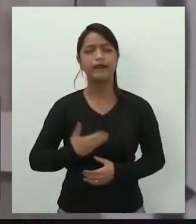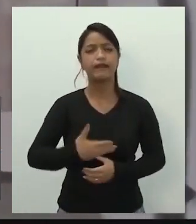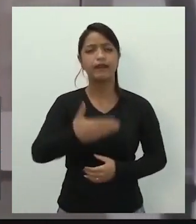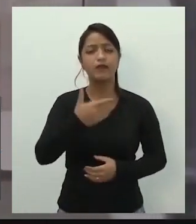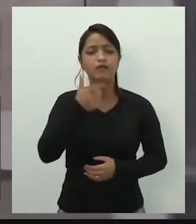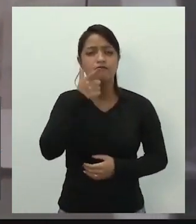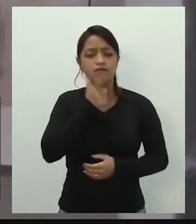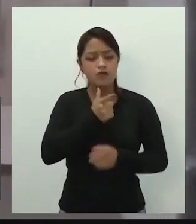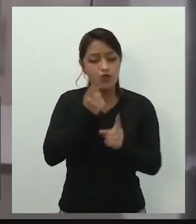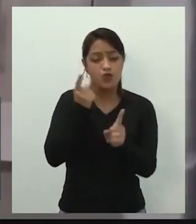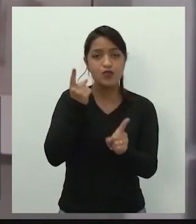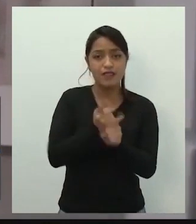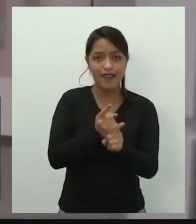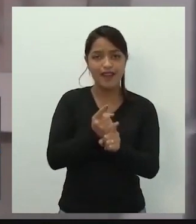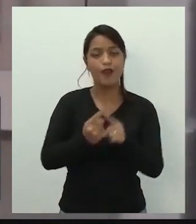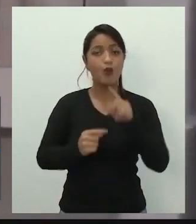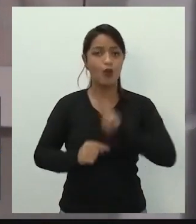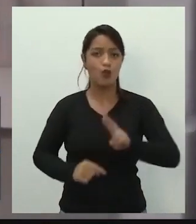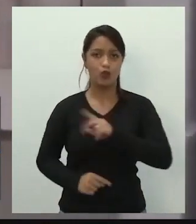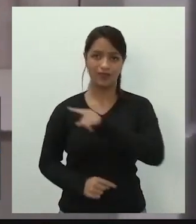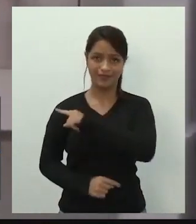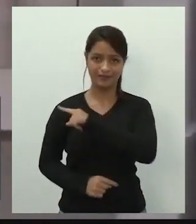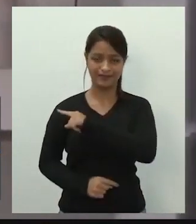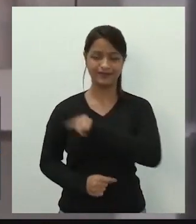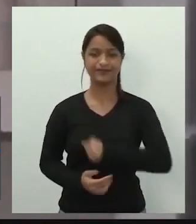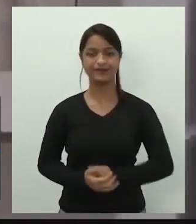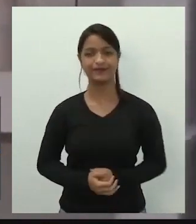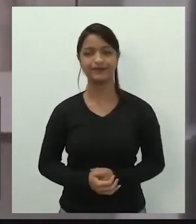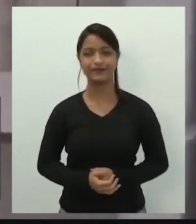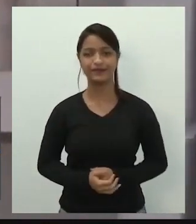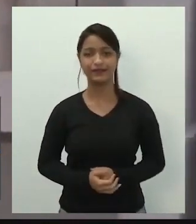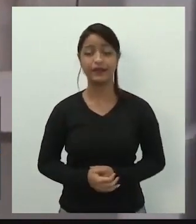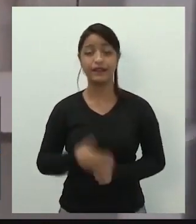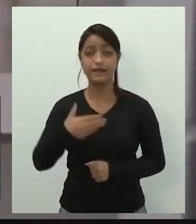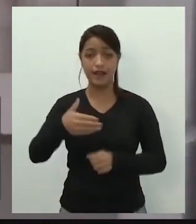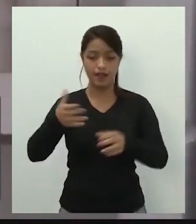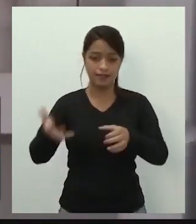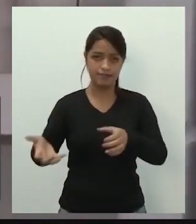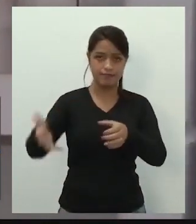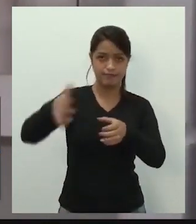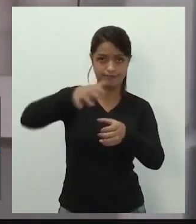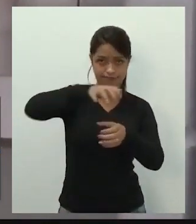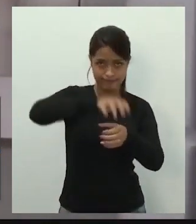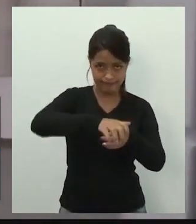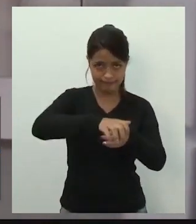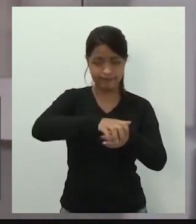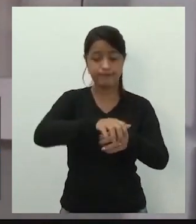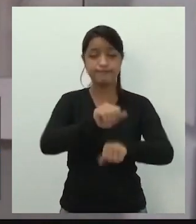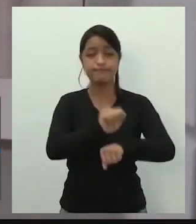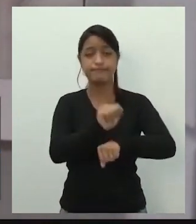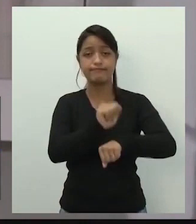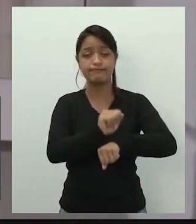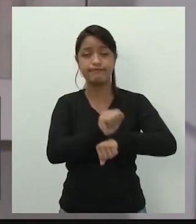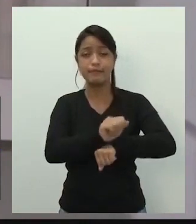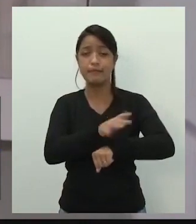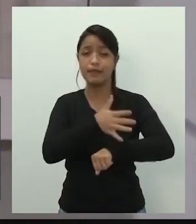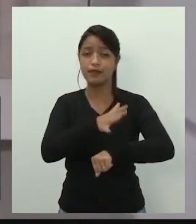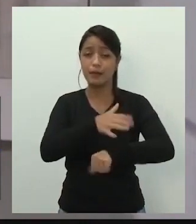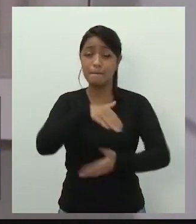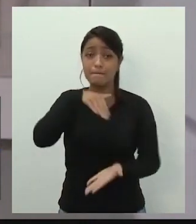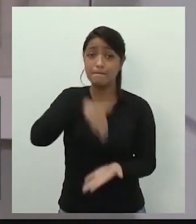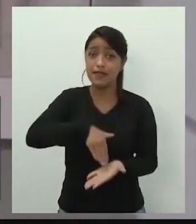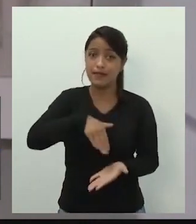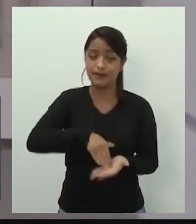partir daqui. Então, eu vou preparar essa solução, vou tampar e vou deixá-la no mínimo 5 horas